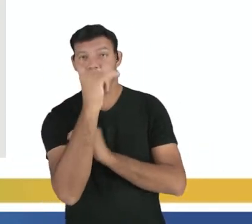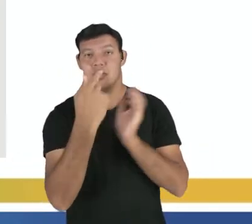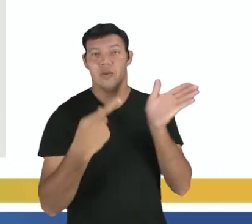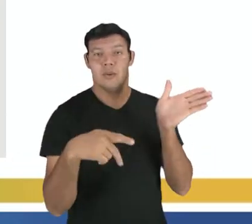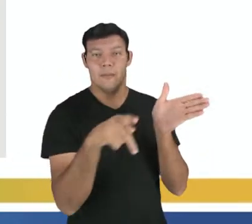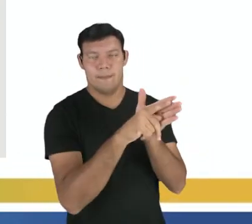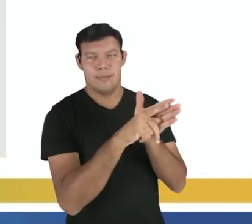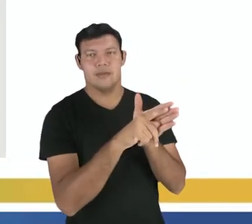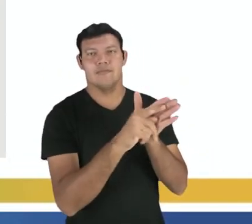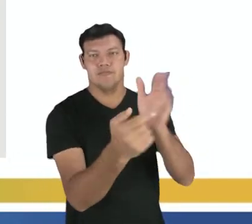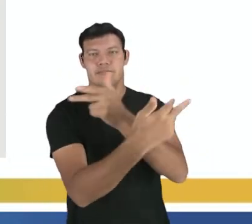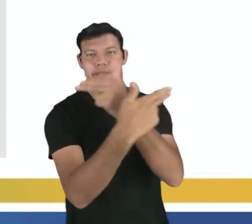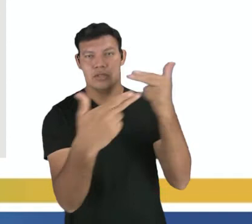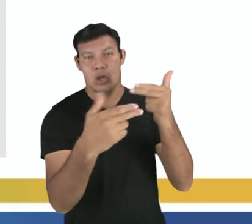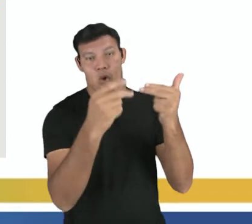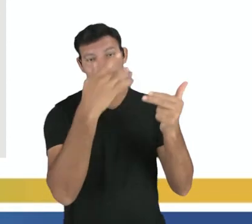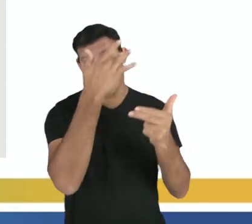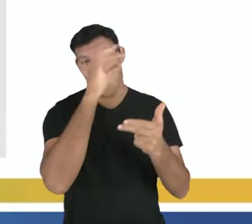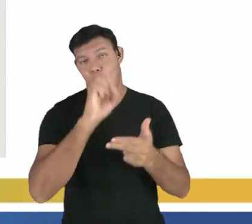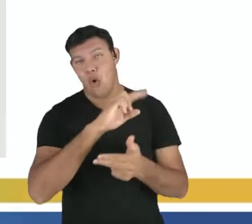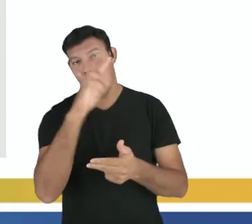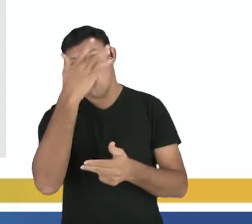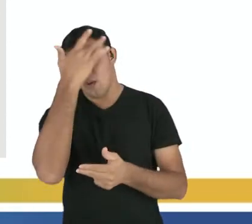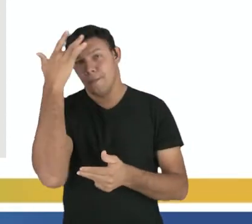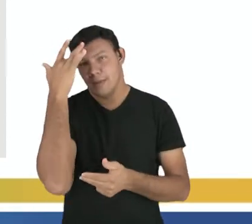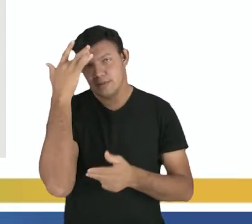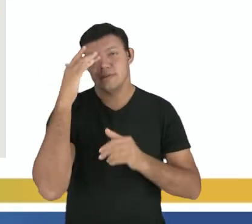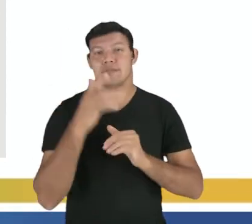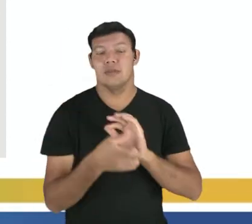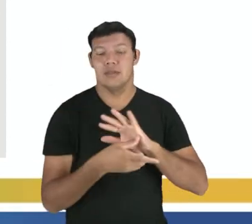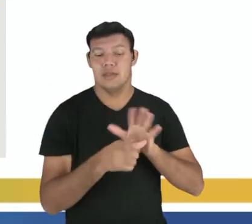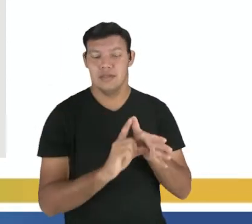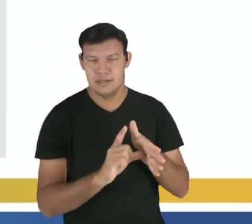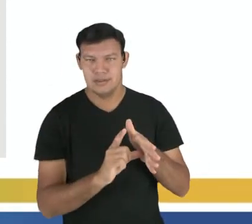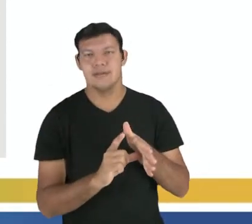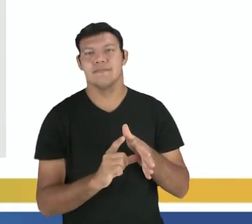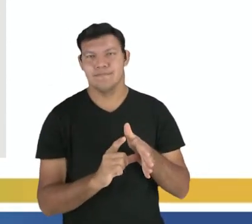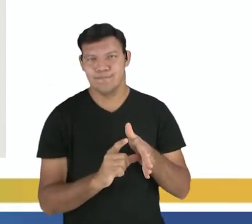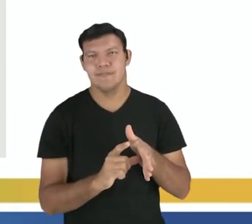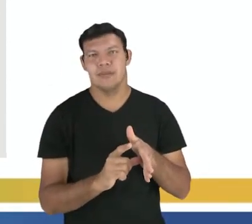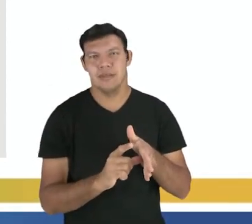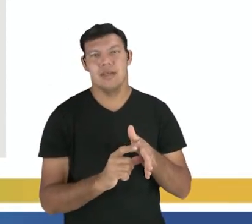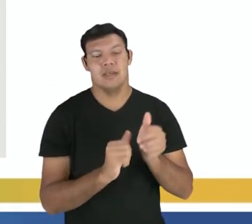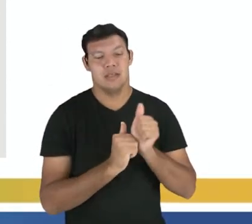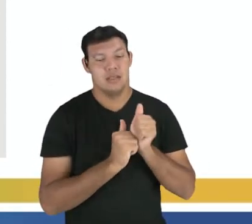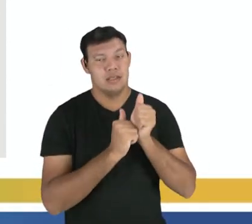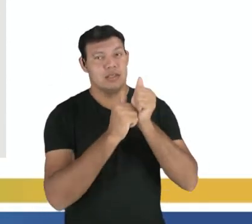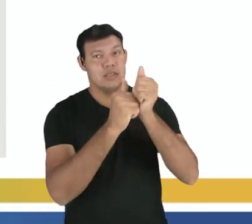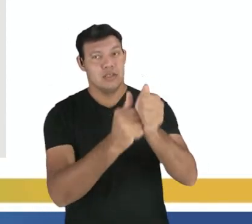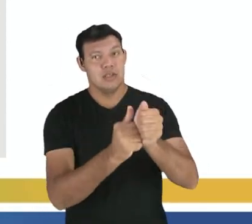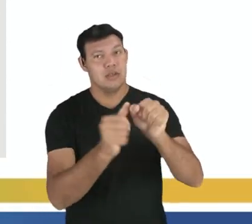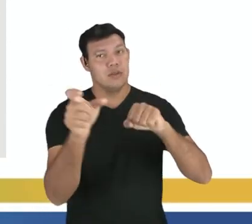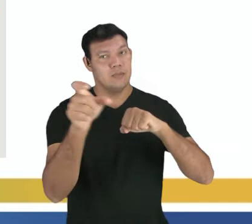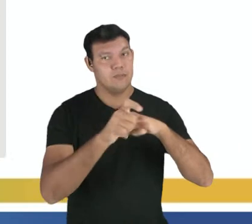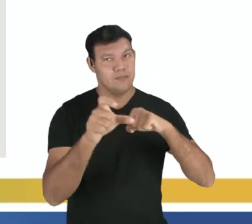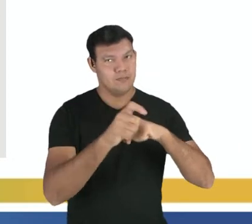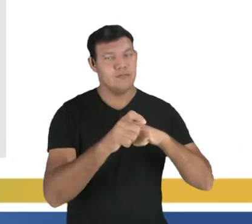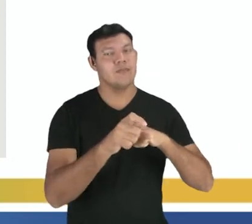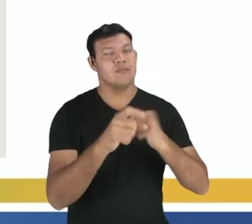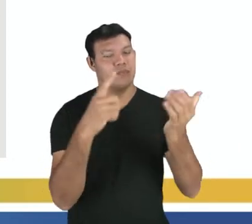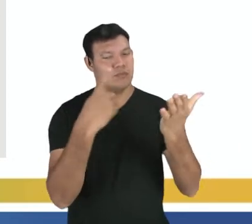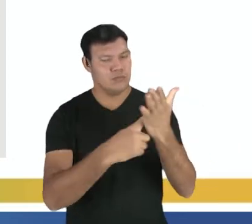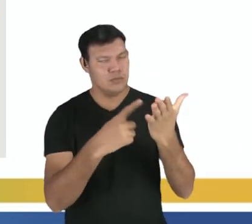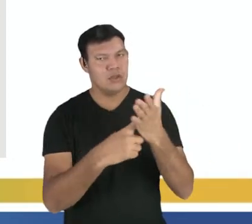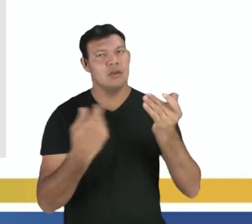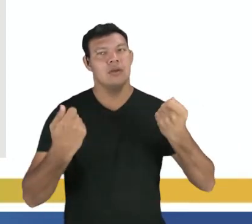ou alguém que aparece antes dele e é imediatamente seguido de um substantivo, com o qual deve